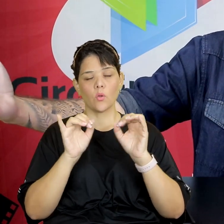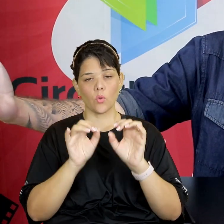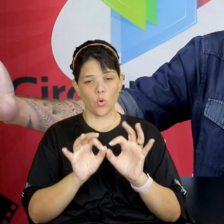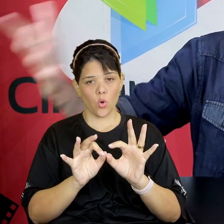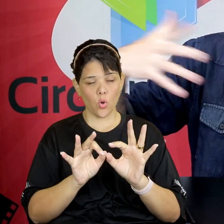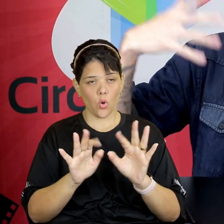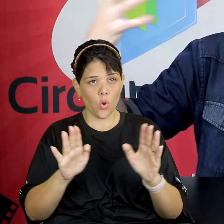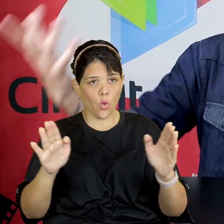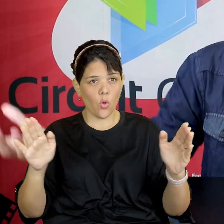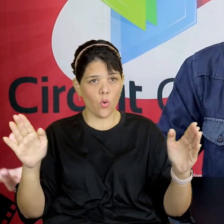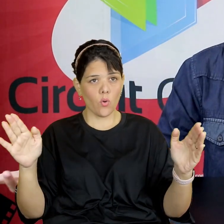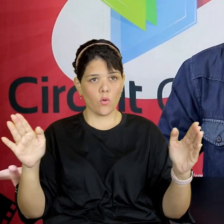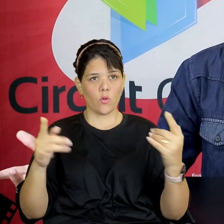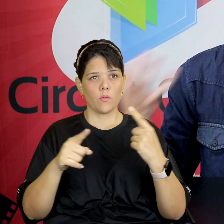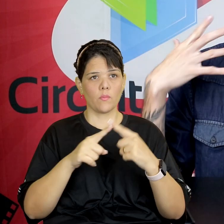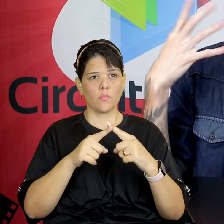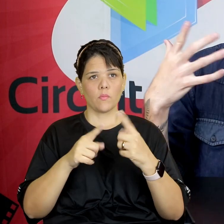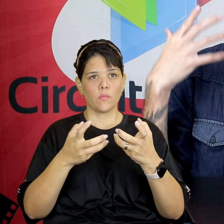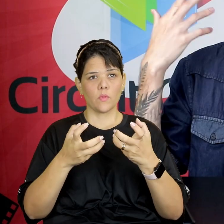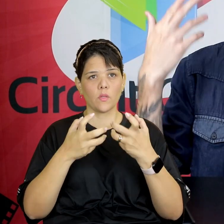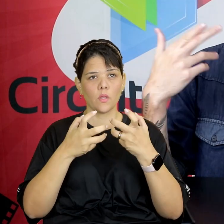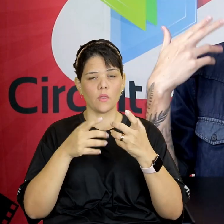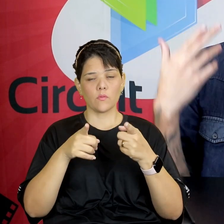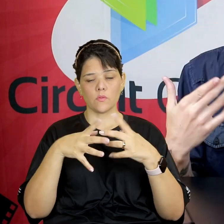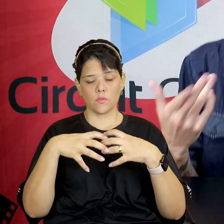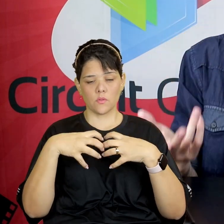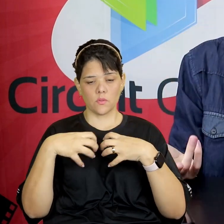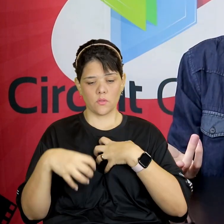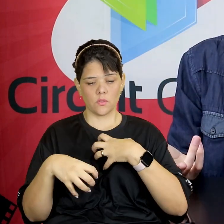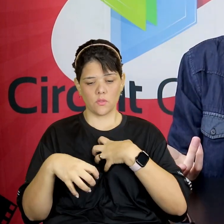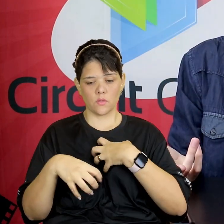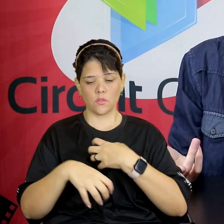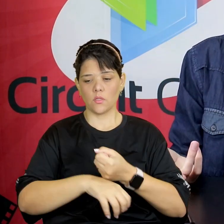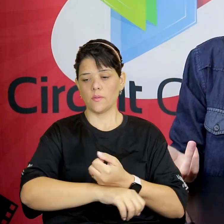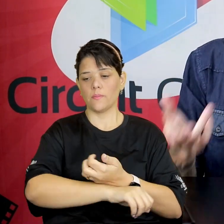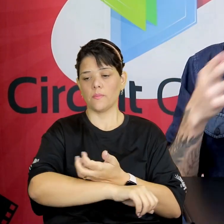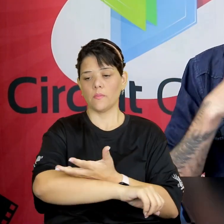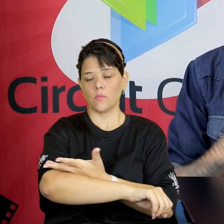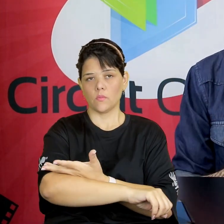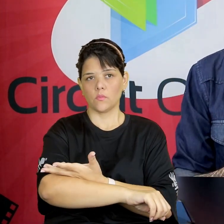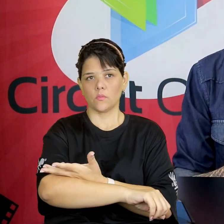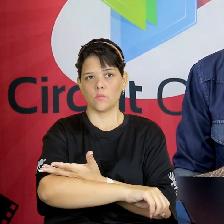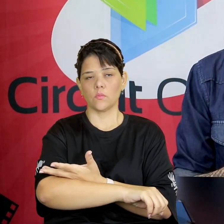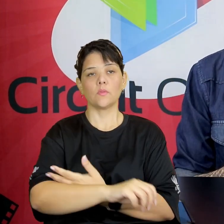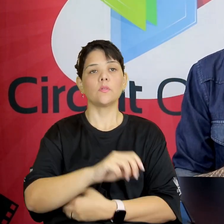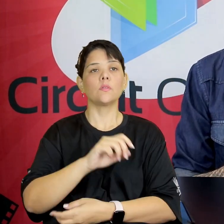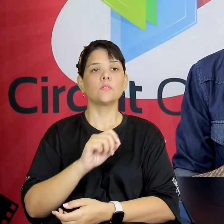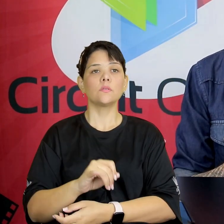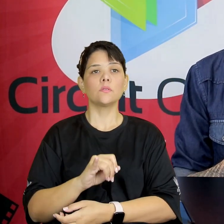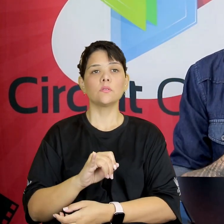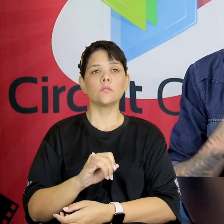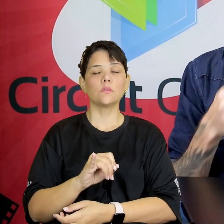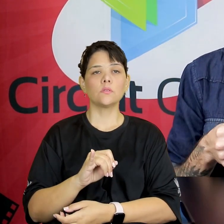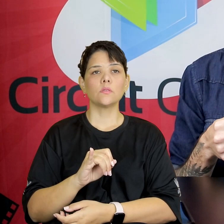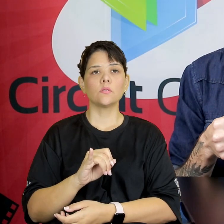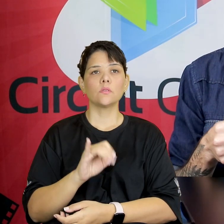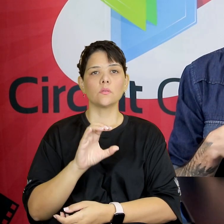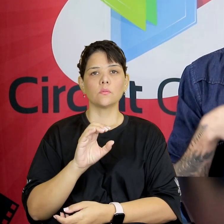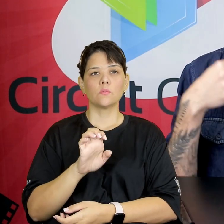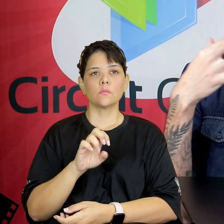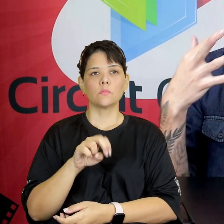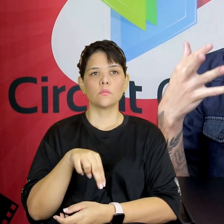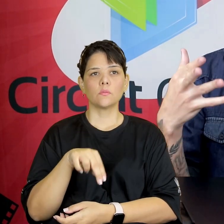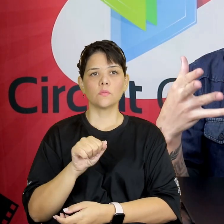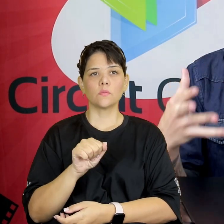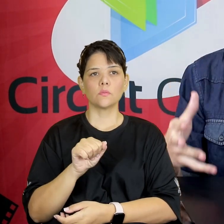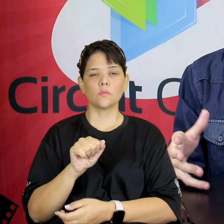quê? Porque eu quero passar mais emoção, eu quero que você preste atenção no que eu estou te contando. Se eu tenho uma cena com vários cortes,